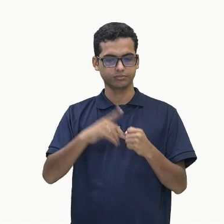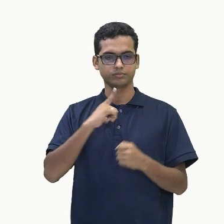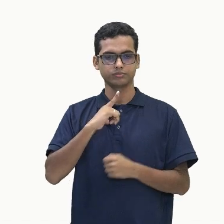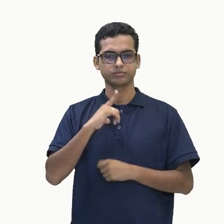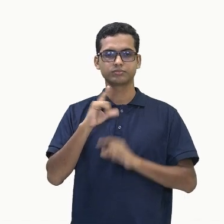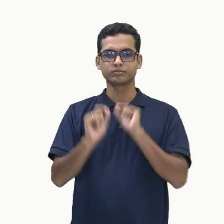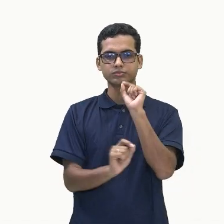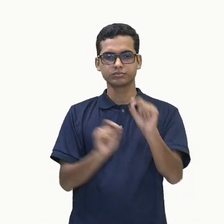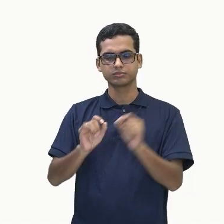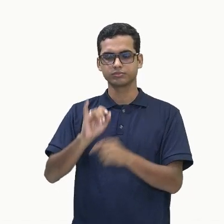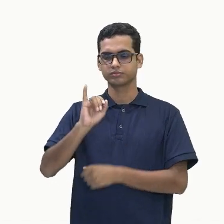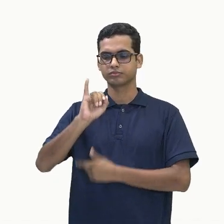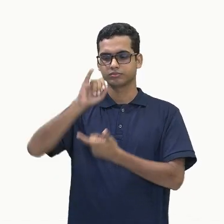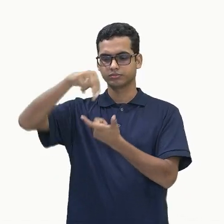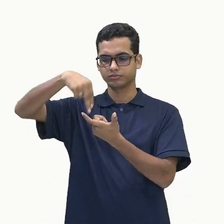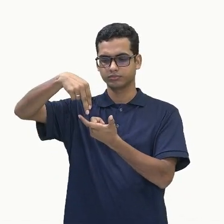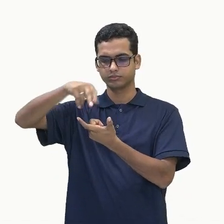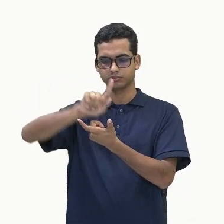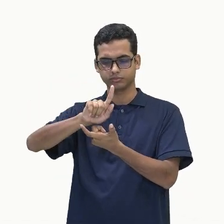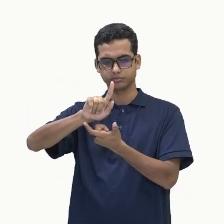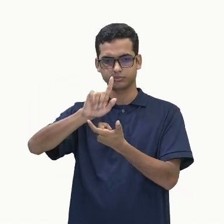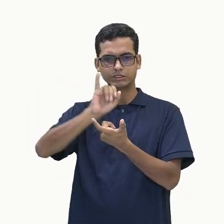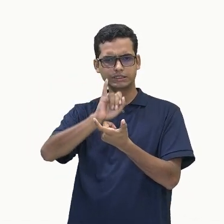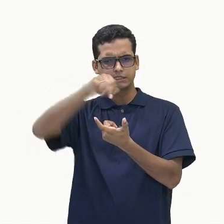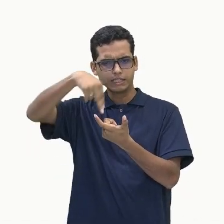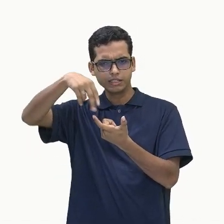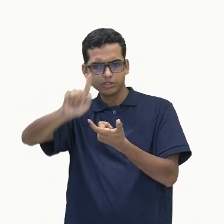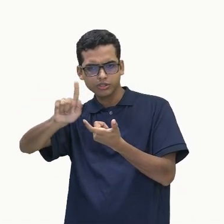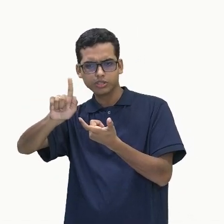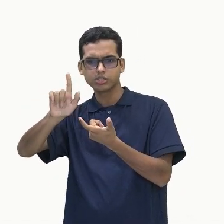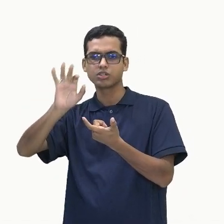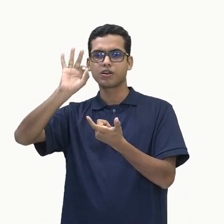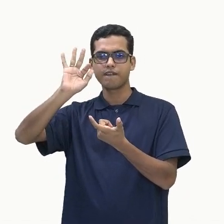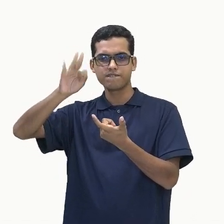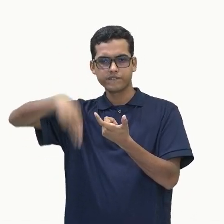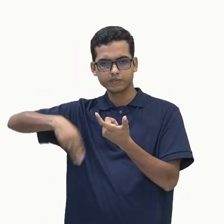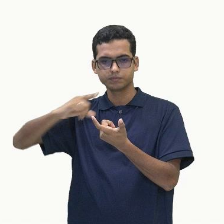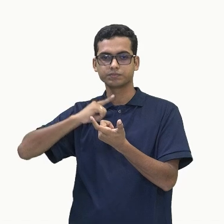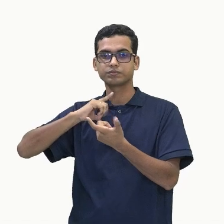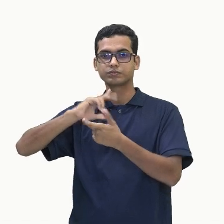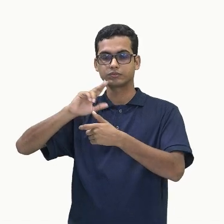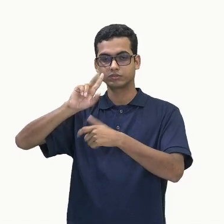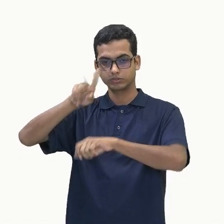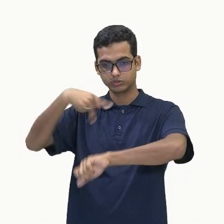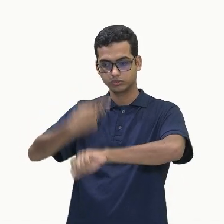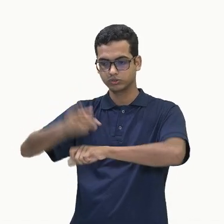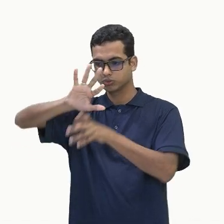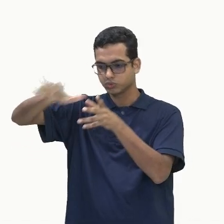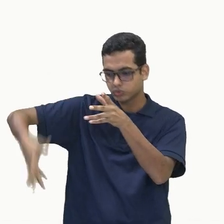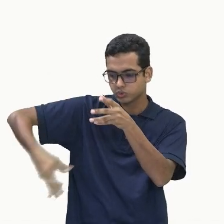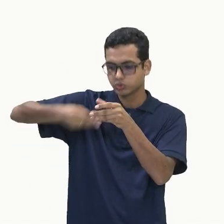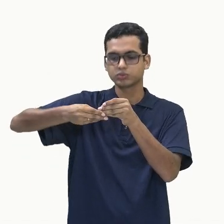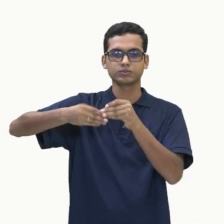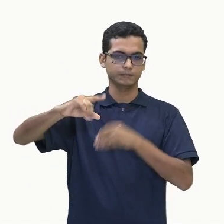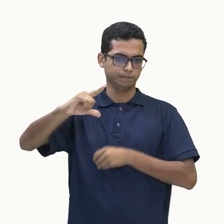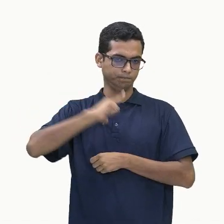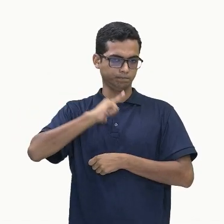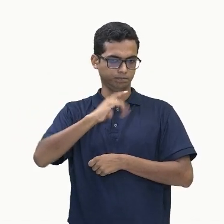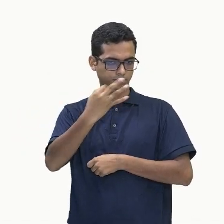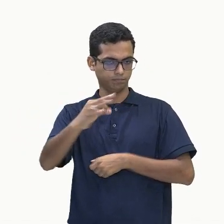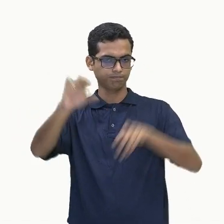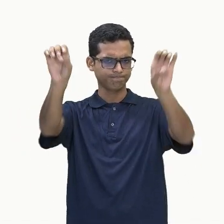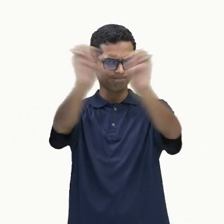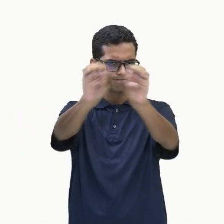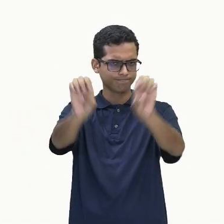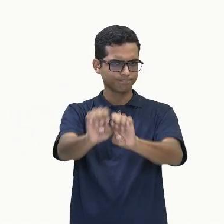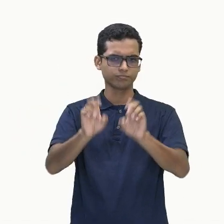ing, ok? E se houver, nós teremos aí um complemento, ok? Mas a estrutura ela permanece